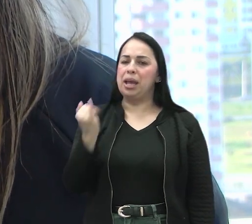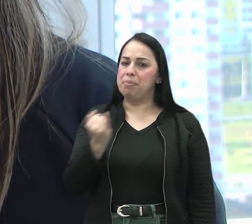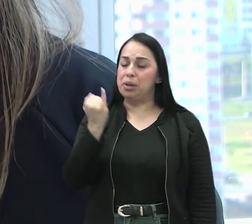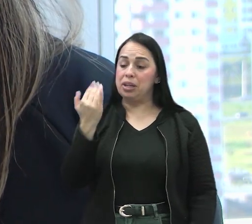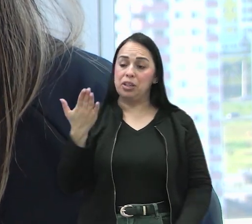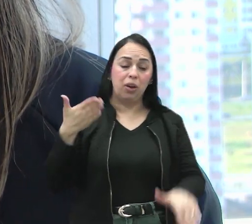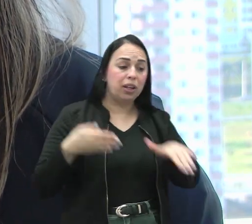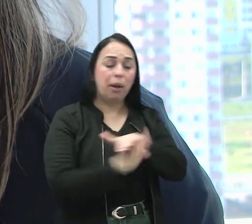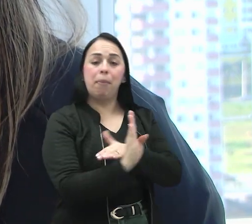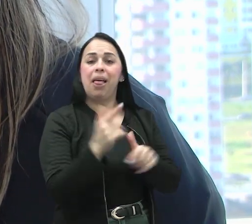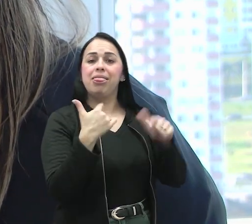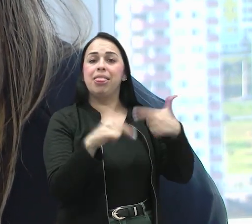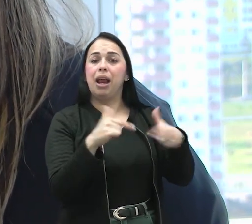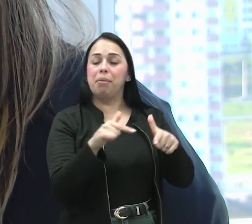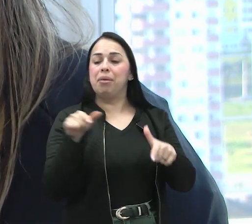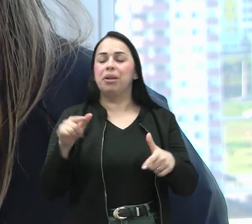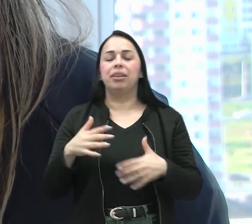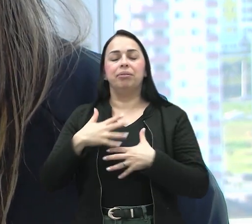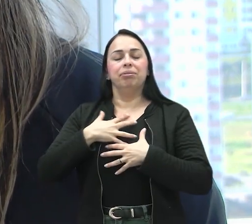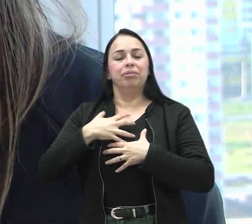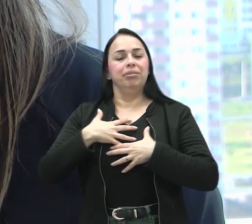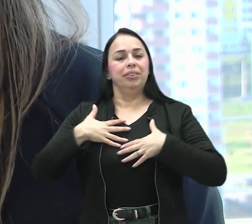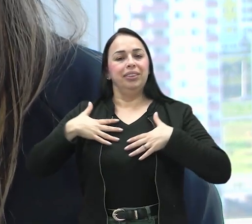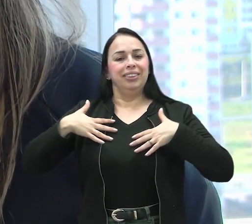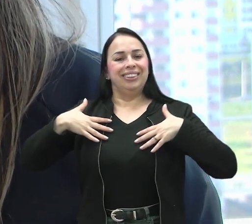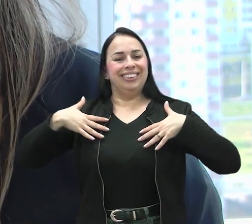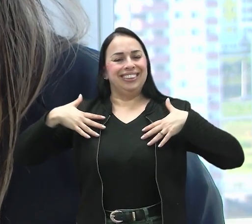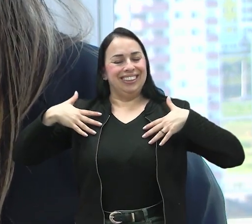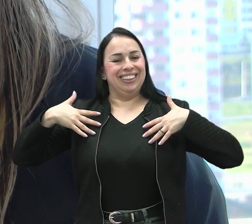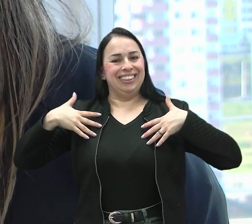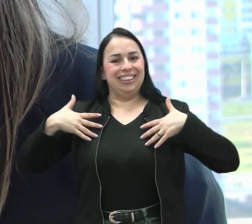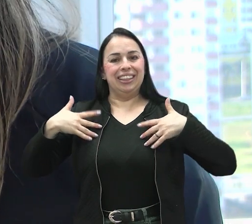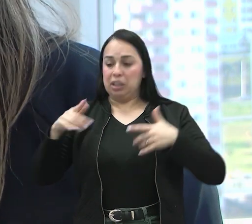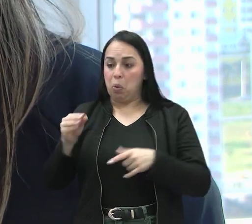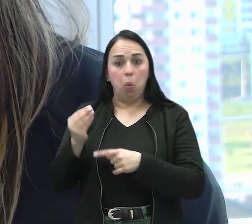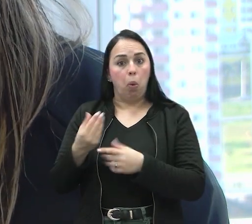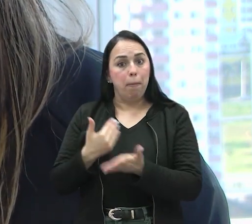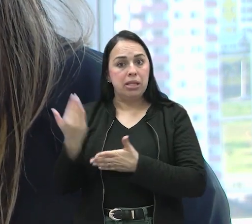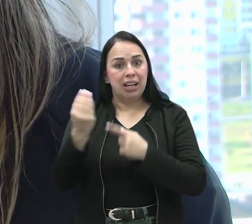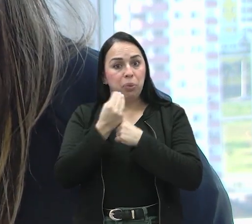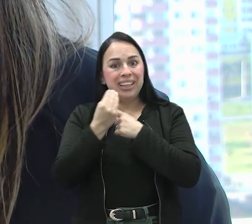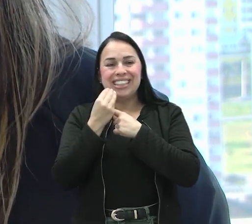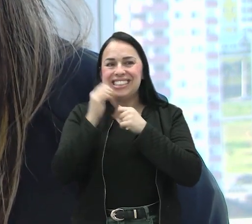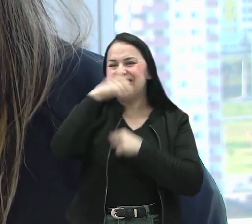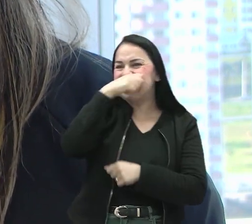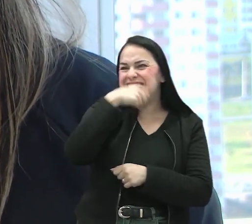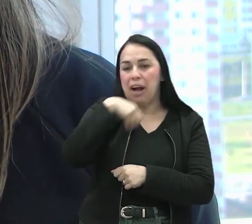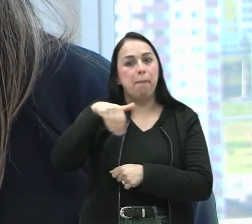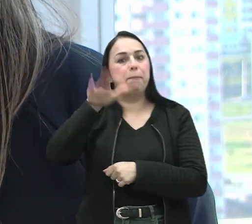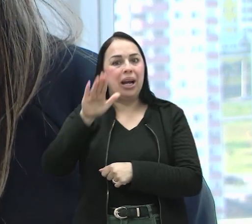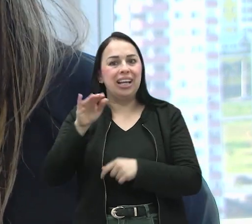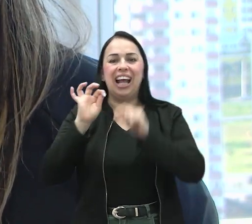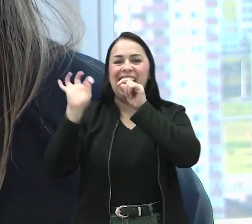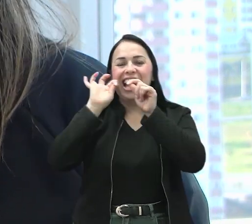eles entrarem no mercado de trabalho, além de elevar a autoestima. Então a gente vê que eles começam até a cuidar mais dos dentes, A